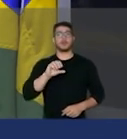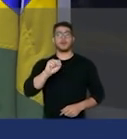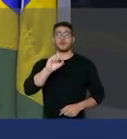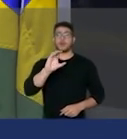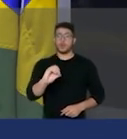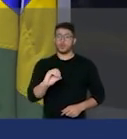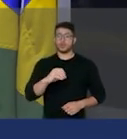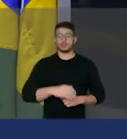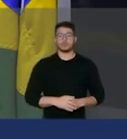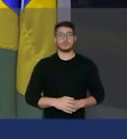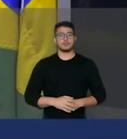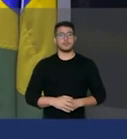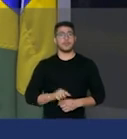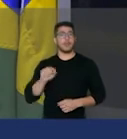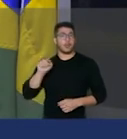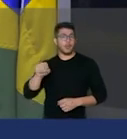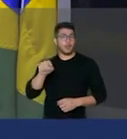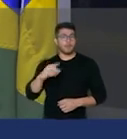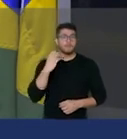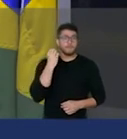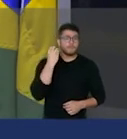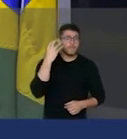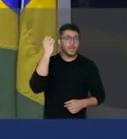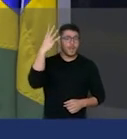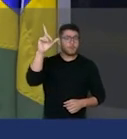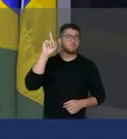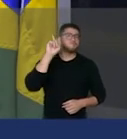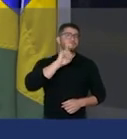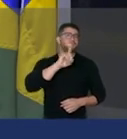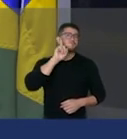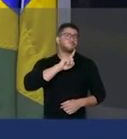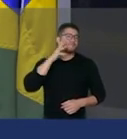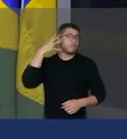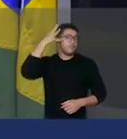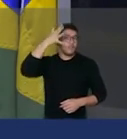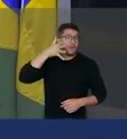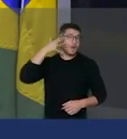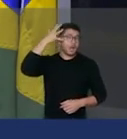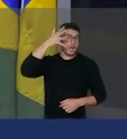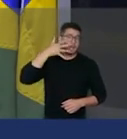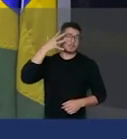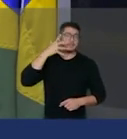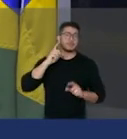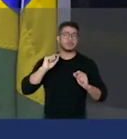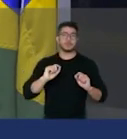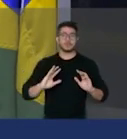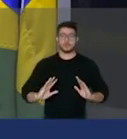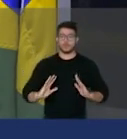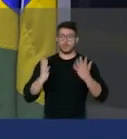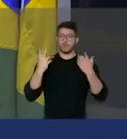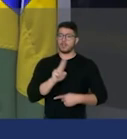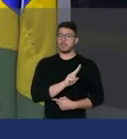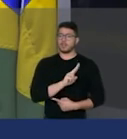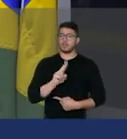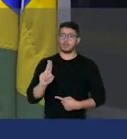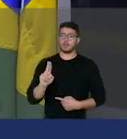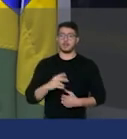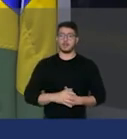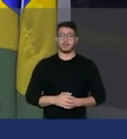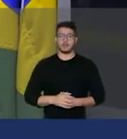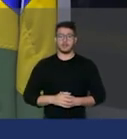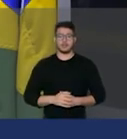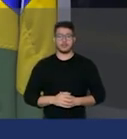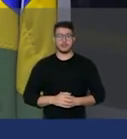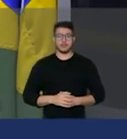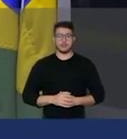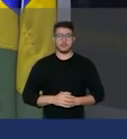nessa semana para palestrar em um evento chamado de Betim a